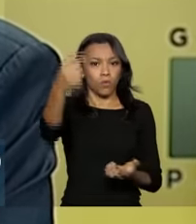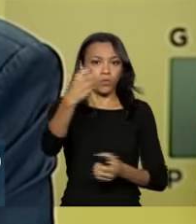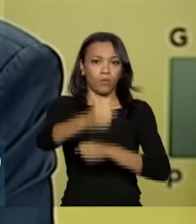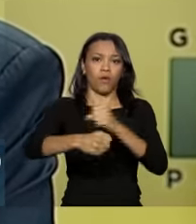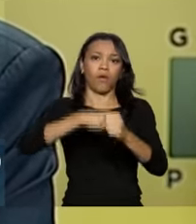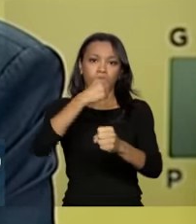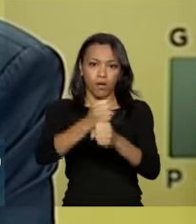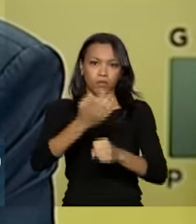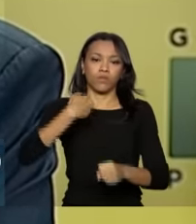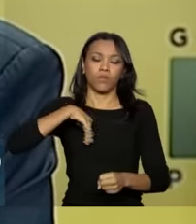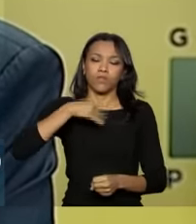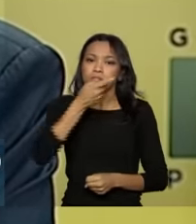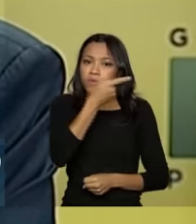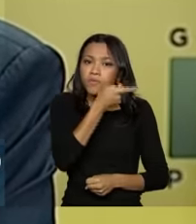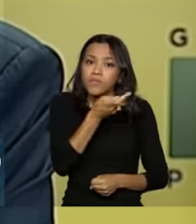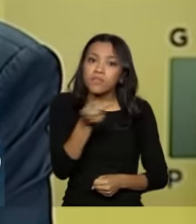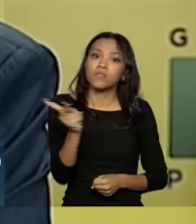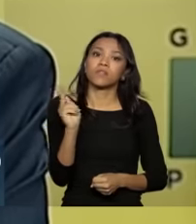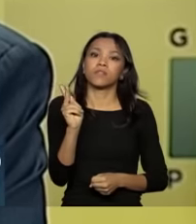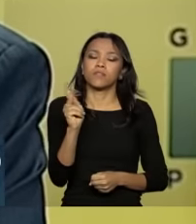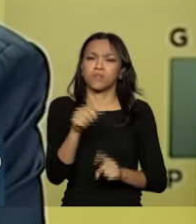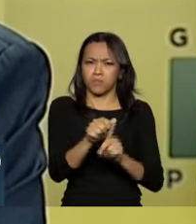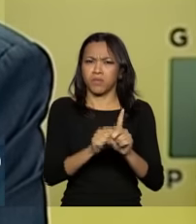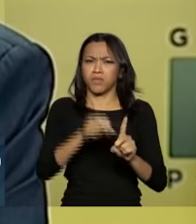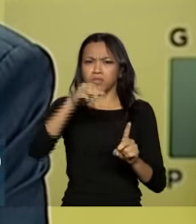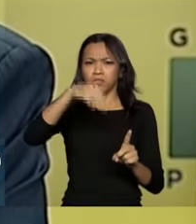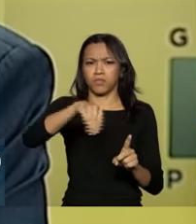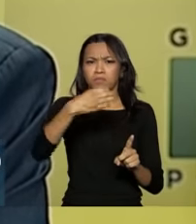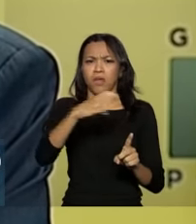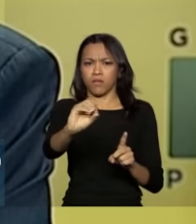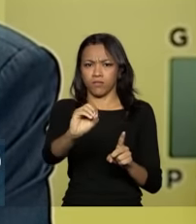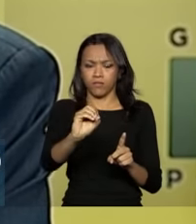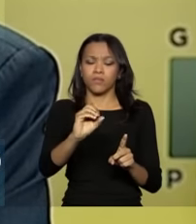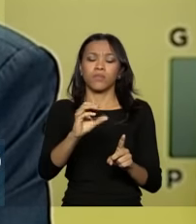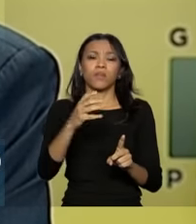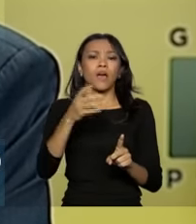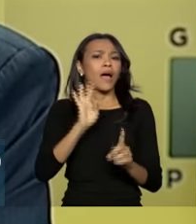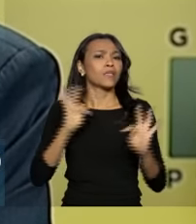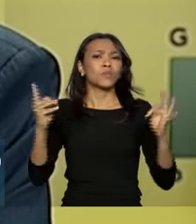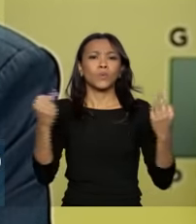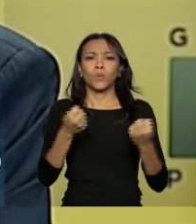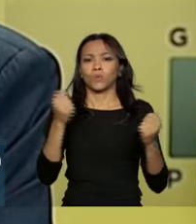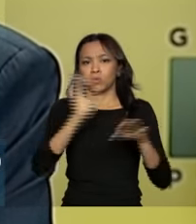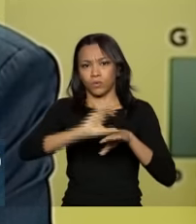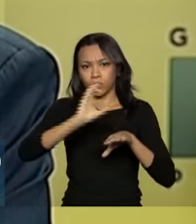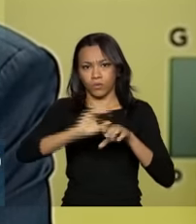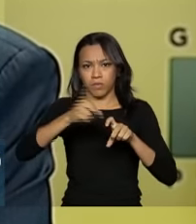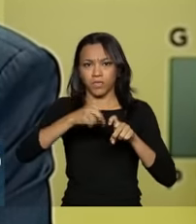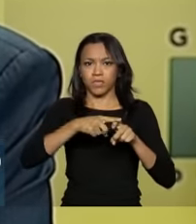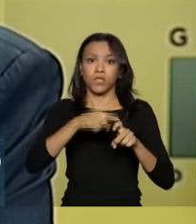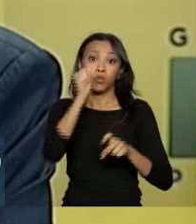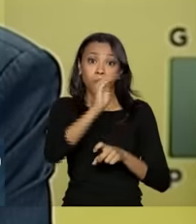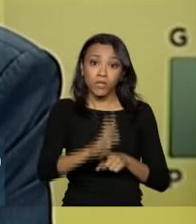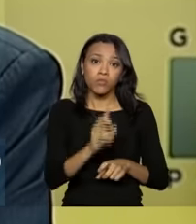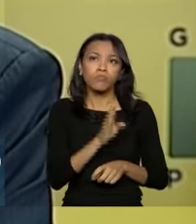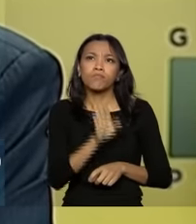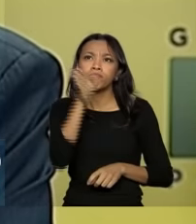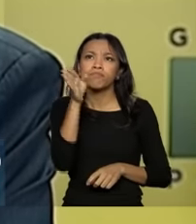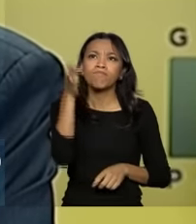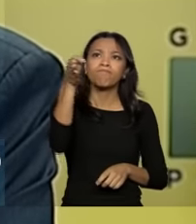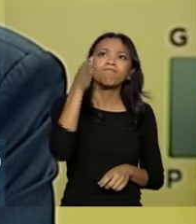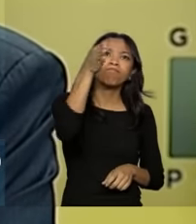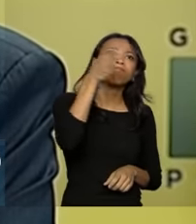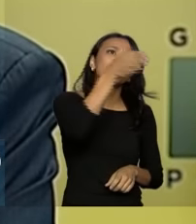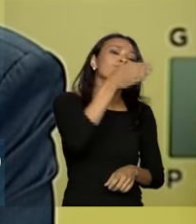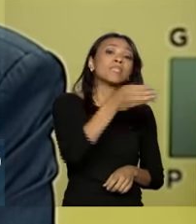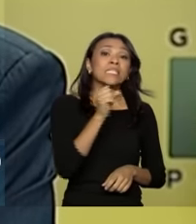uma visita, a partir de março, aliás, uma visita a todos os cursos de medicina do país. Se tivermos problemas, os problemas